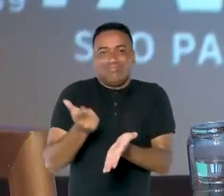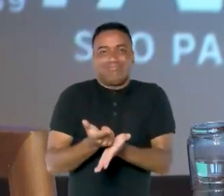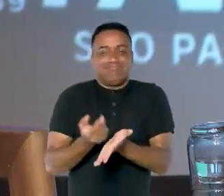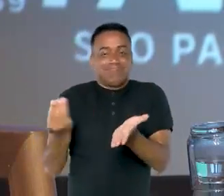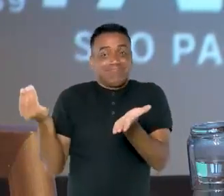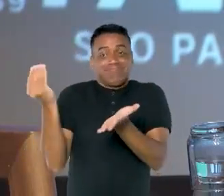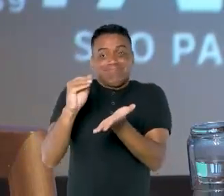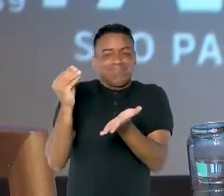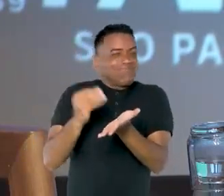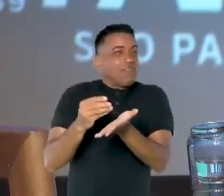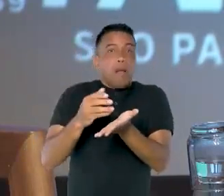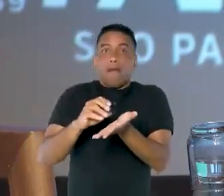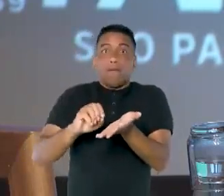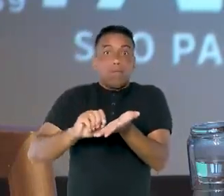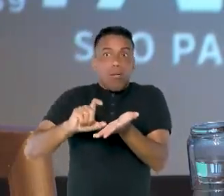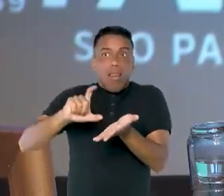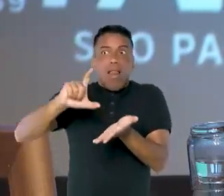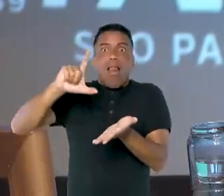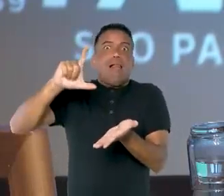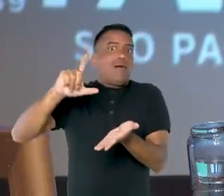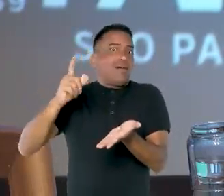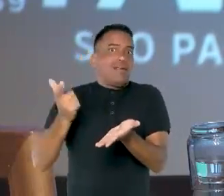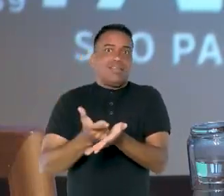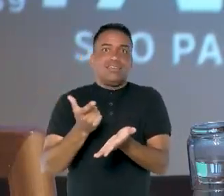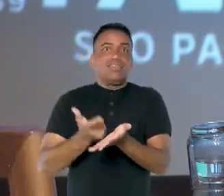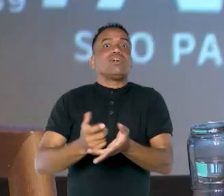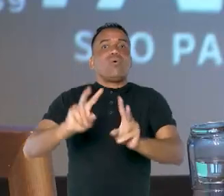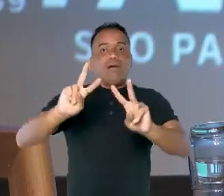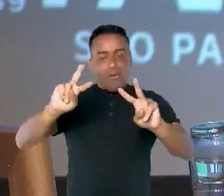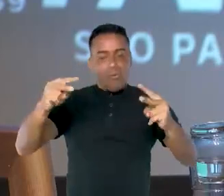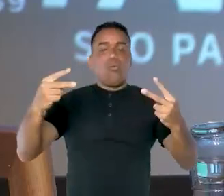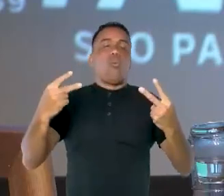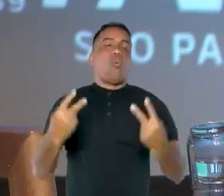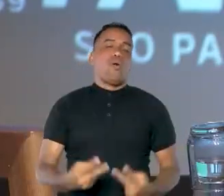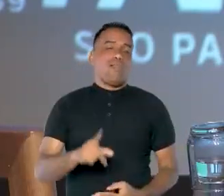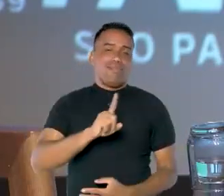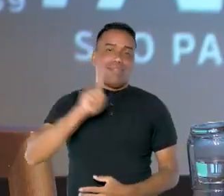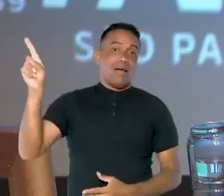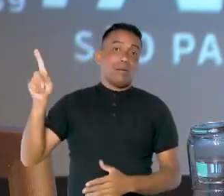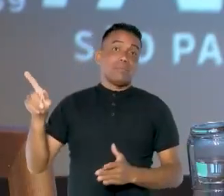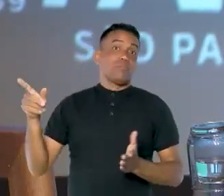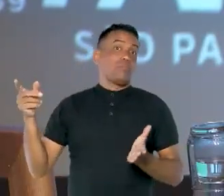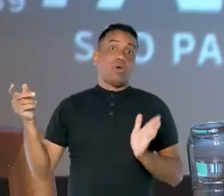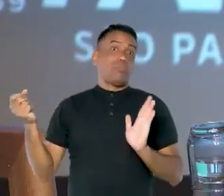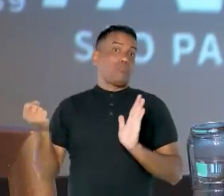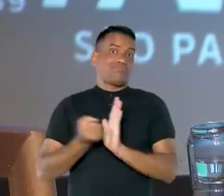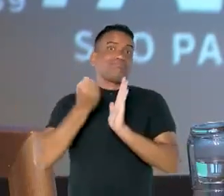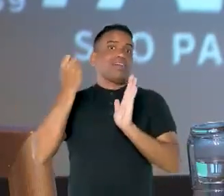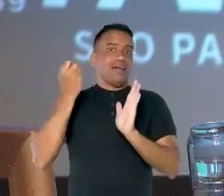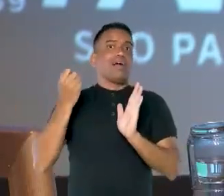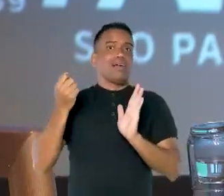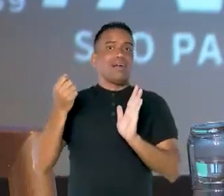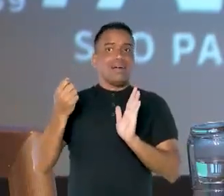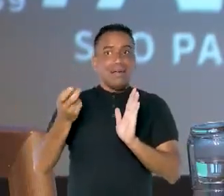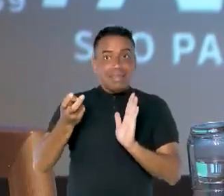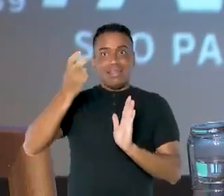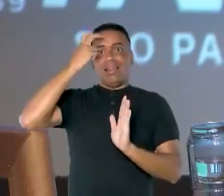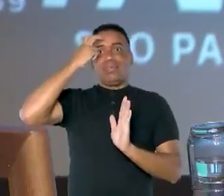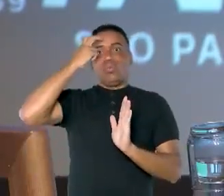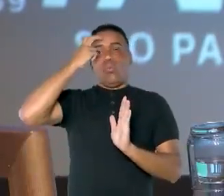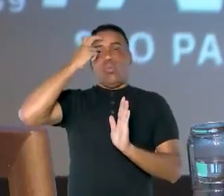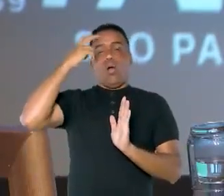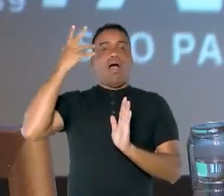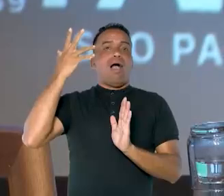livro, nesse grande livro. E isso é reconhecido lá como propriedade intelectual. Então, a Índia também deu um